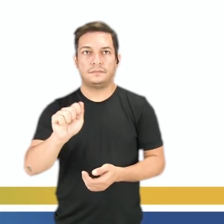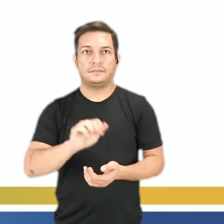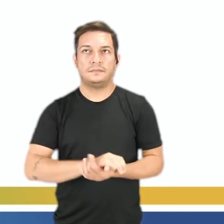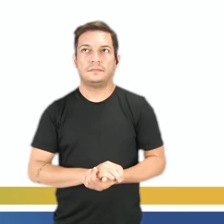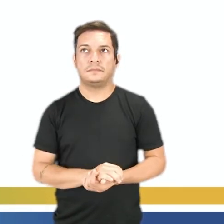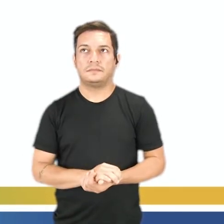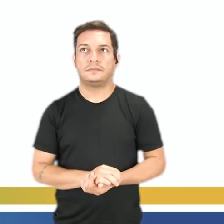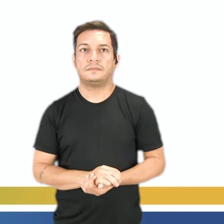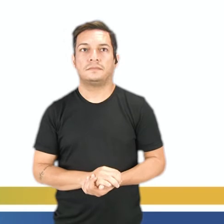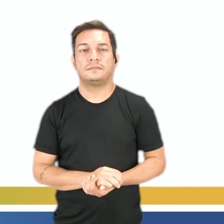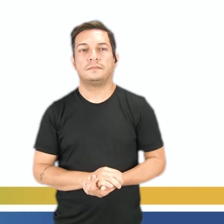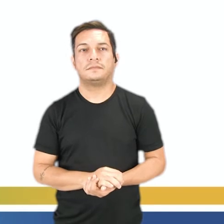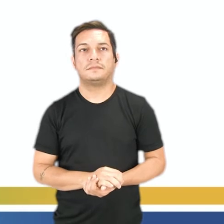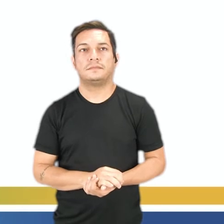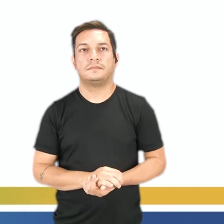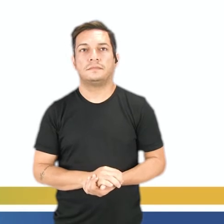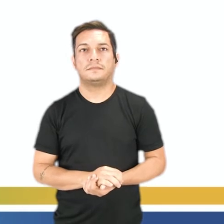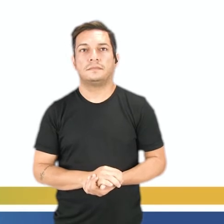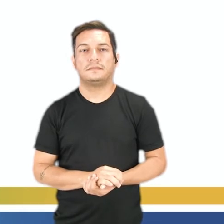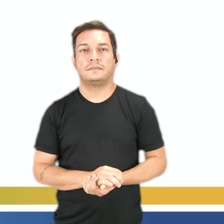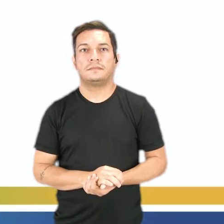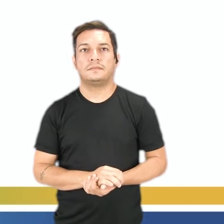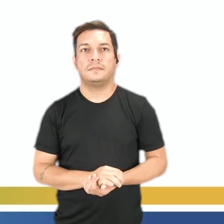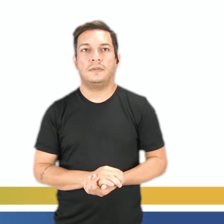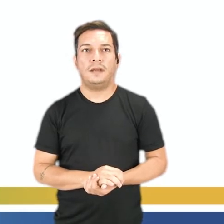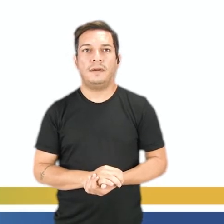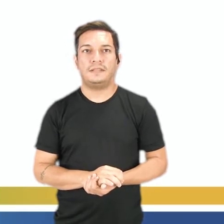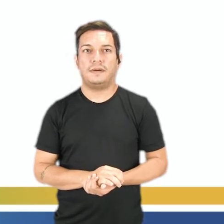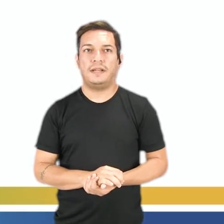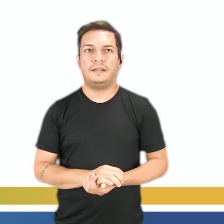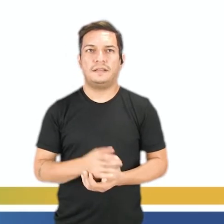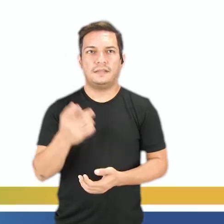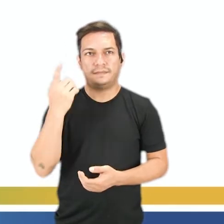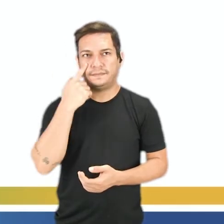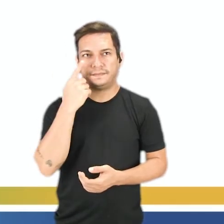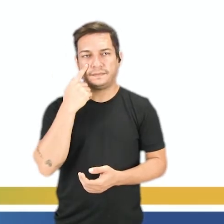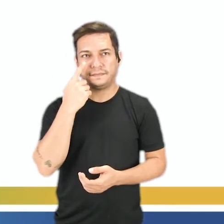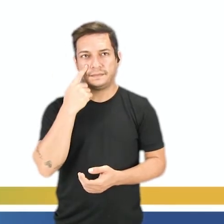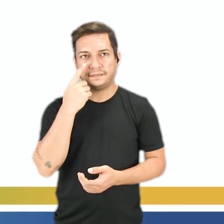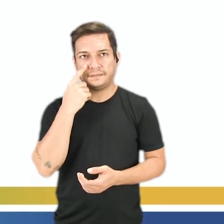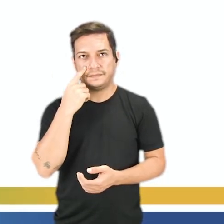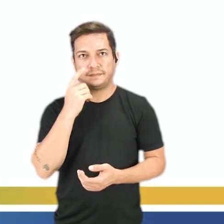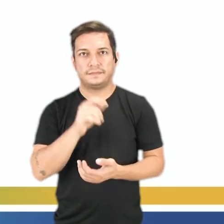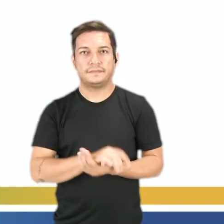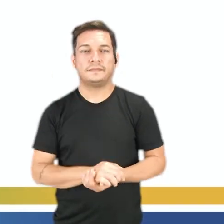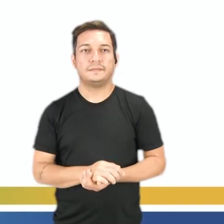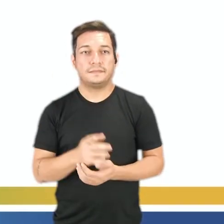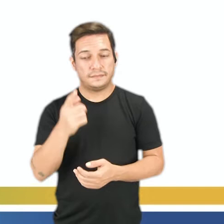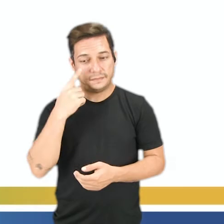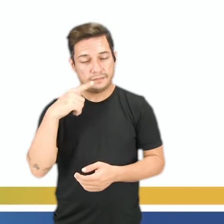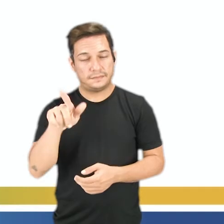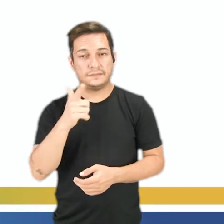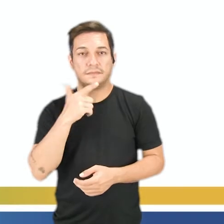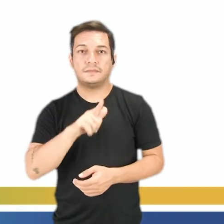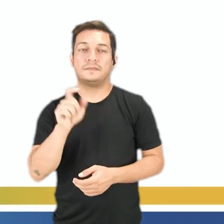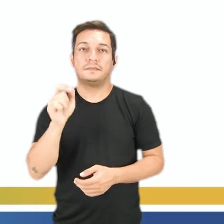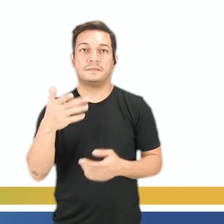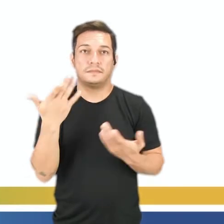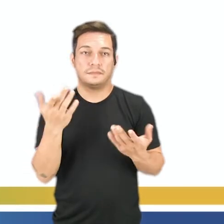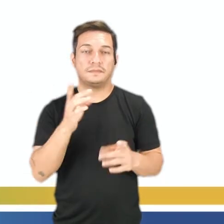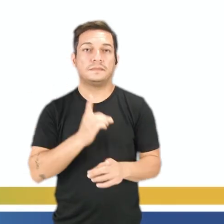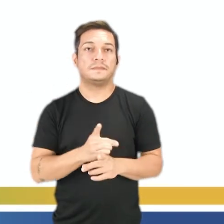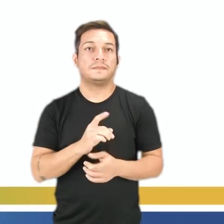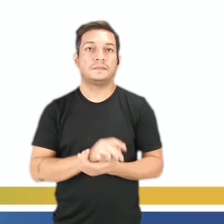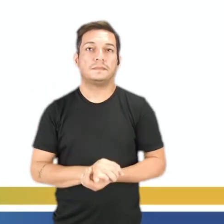passado simples, tá? Vou deixar aí 5 segundinhos para você dar uma olhadinha, ver se você consegue